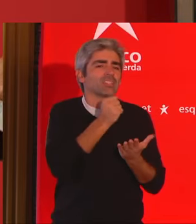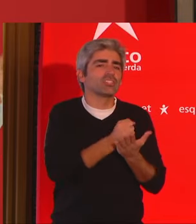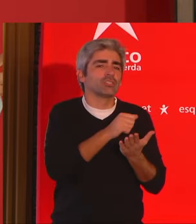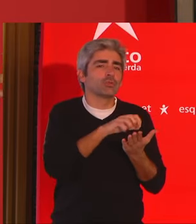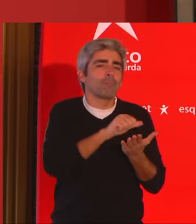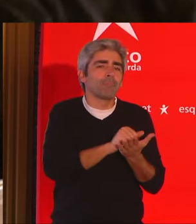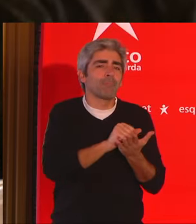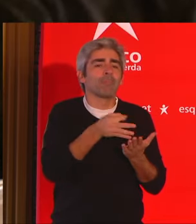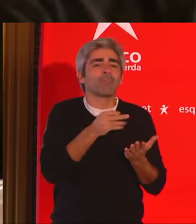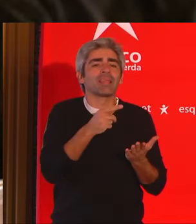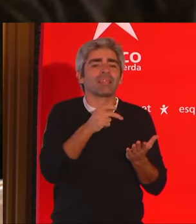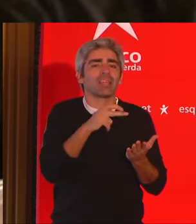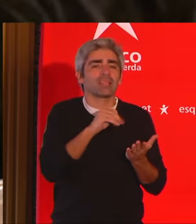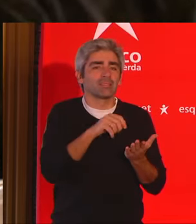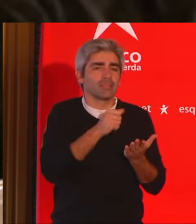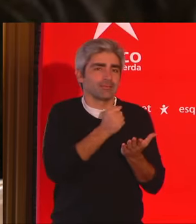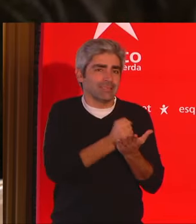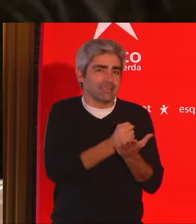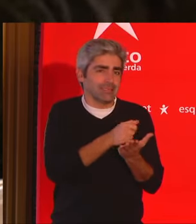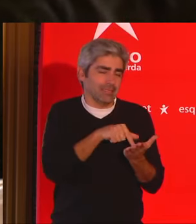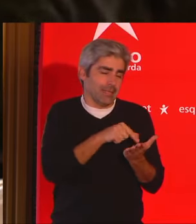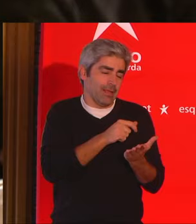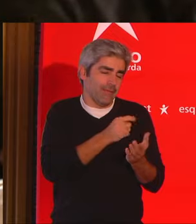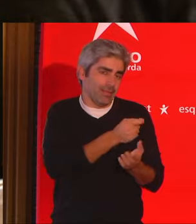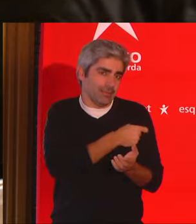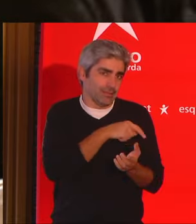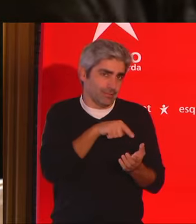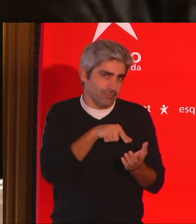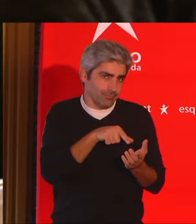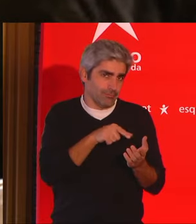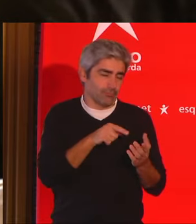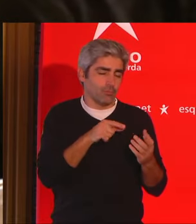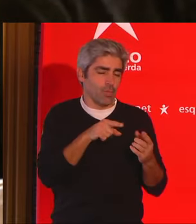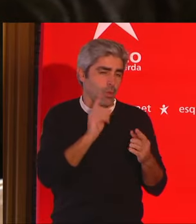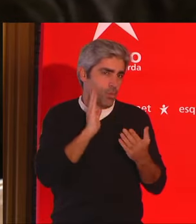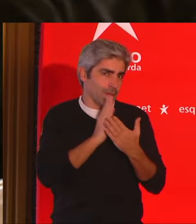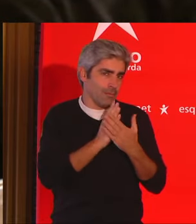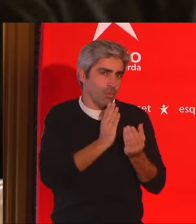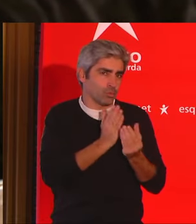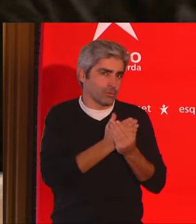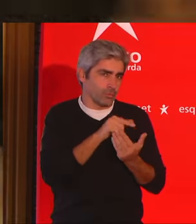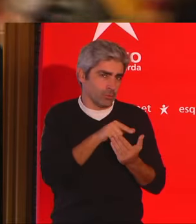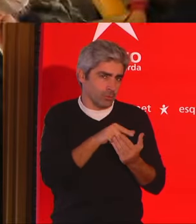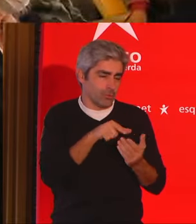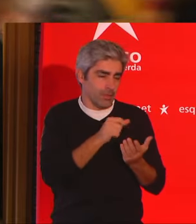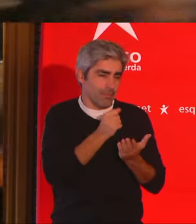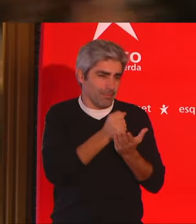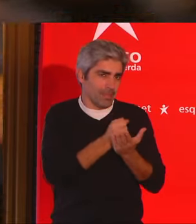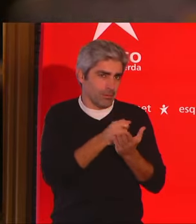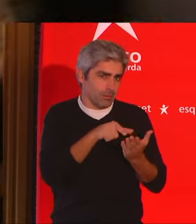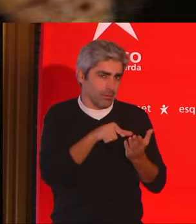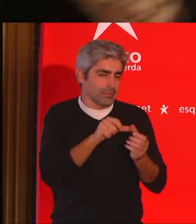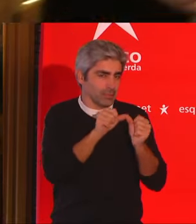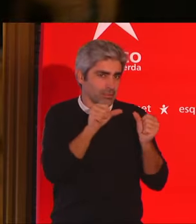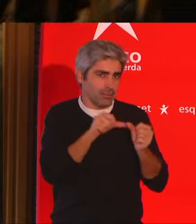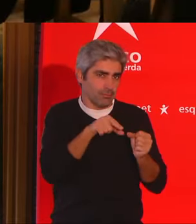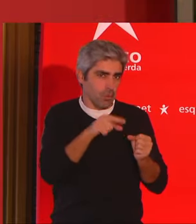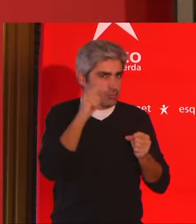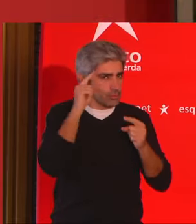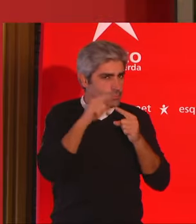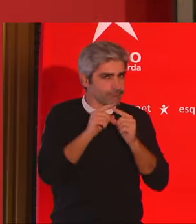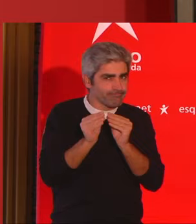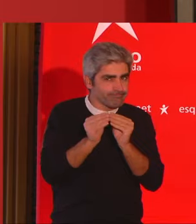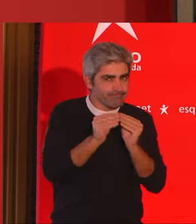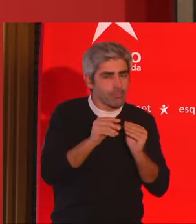dos processos, um dos últimos processos, as chamadas patent boxes, que foram desses mecanismos para